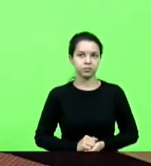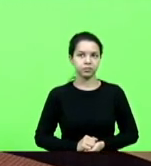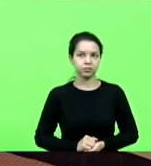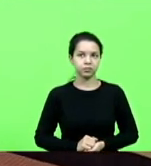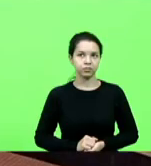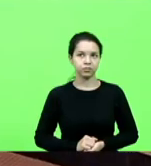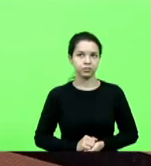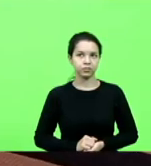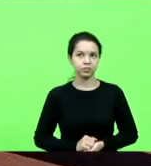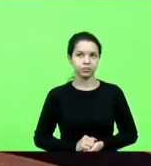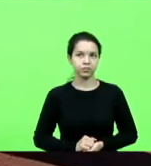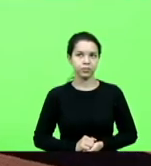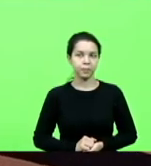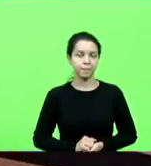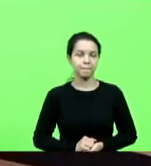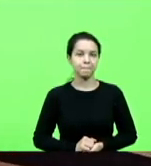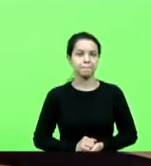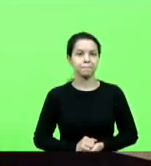Obrigado.